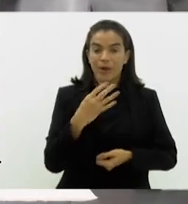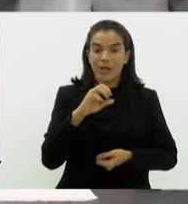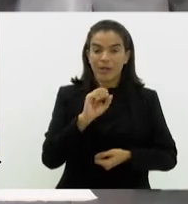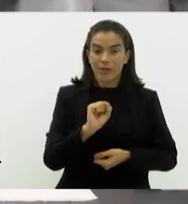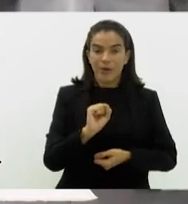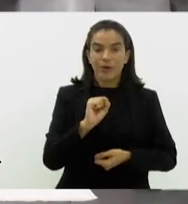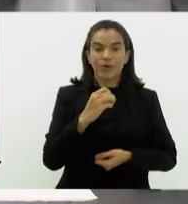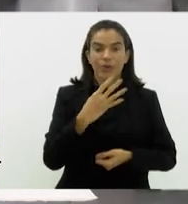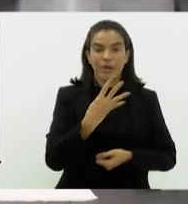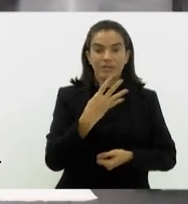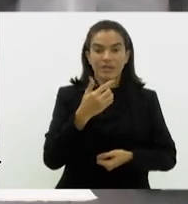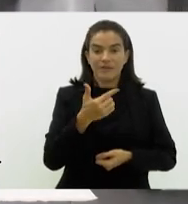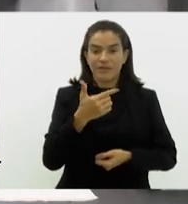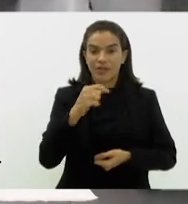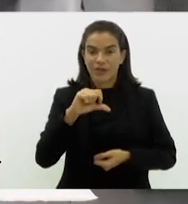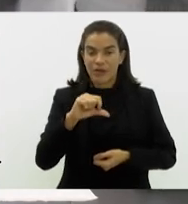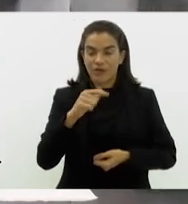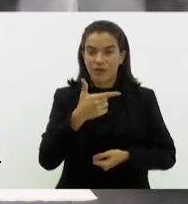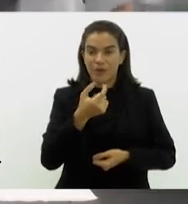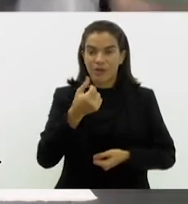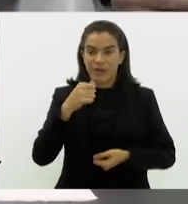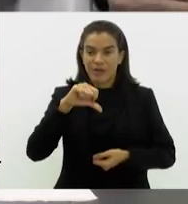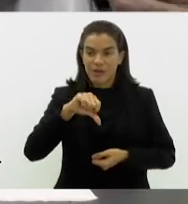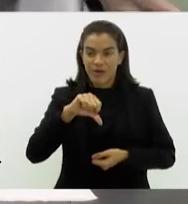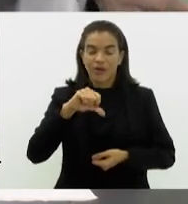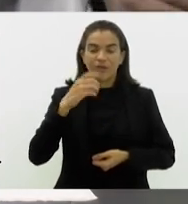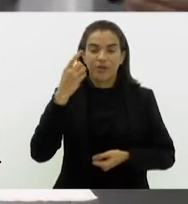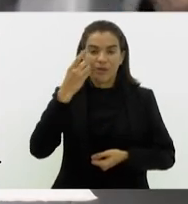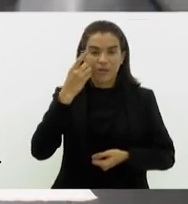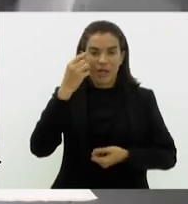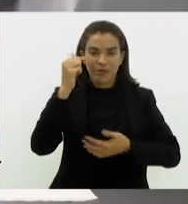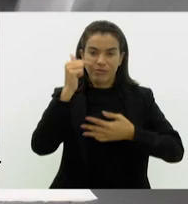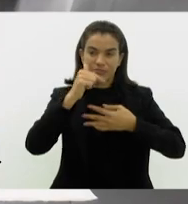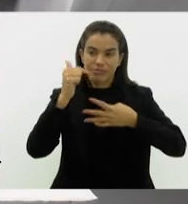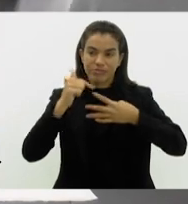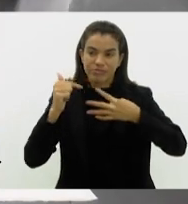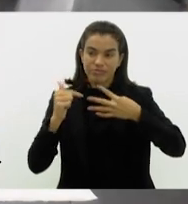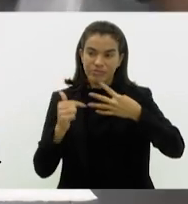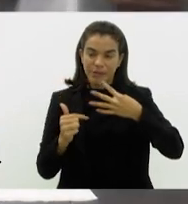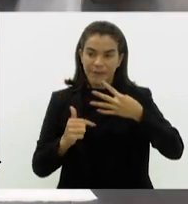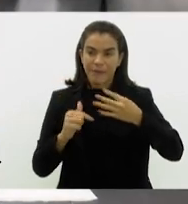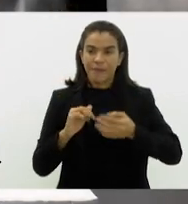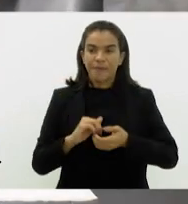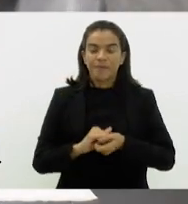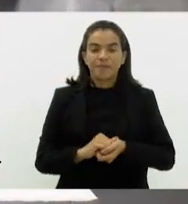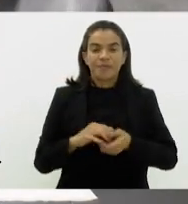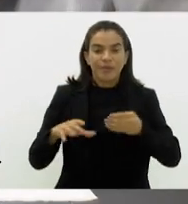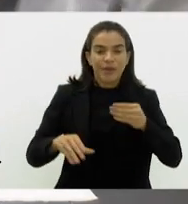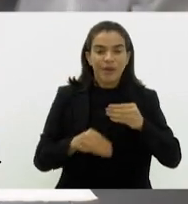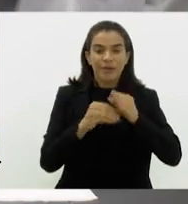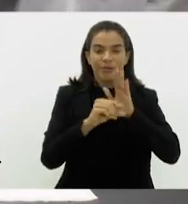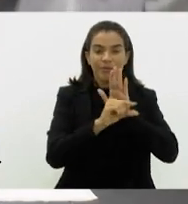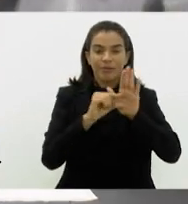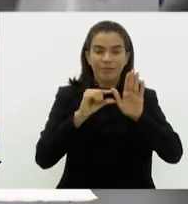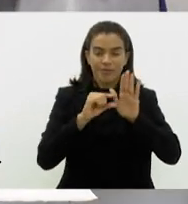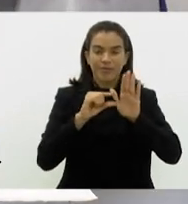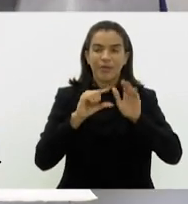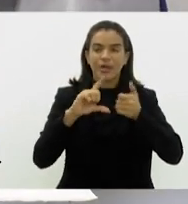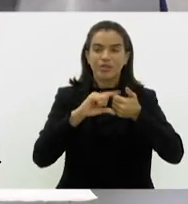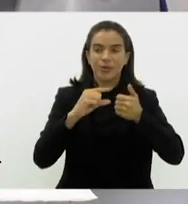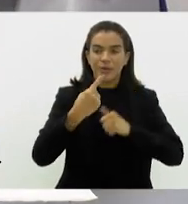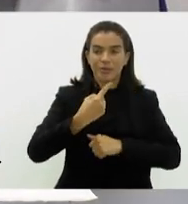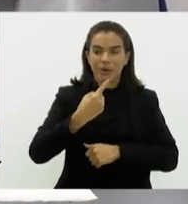pauta, projeto de lei 429 de 2019, de autoria dos deputados Rodrigo Amorim, Márcio Canella e Franciane Mota, que acrescenta o parágrafo 5º ao artigo 1º